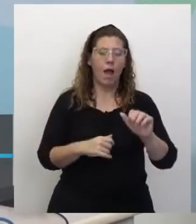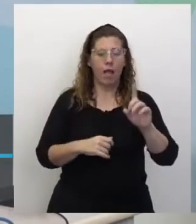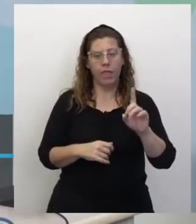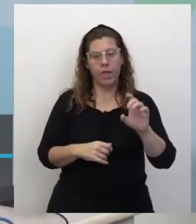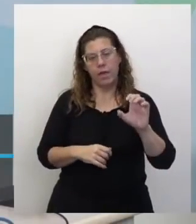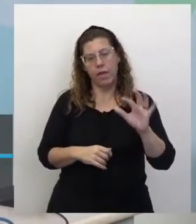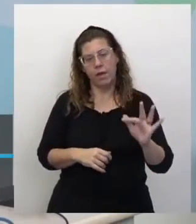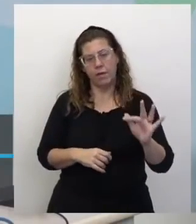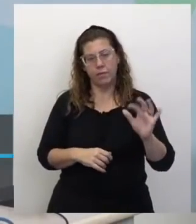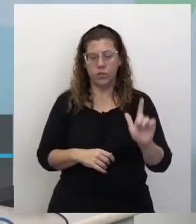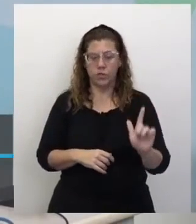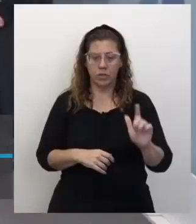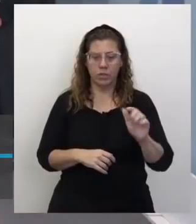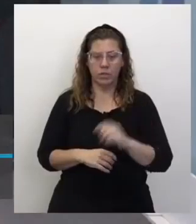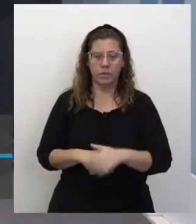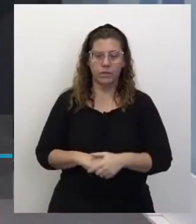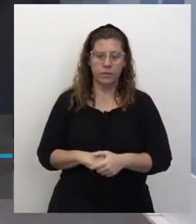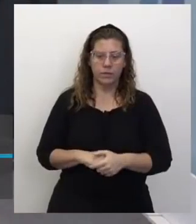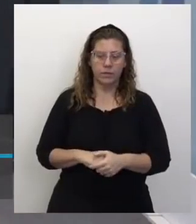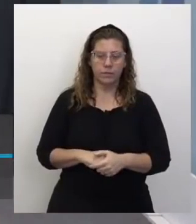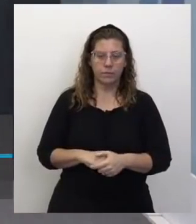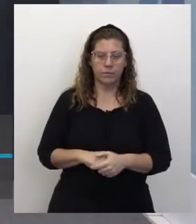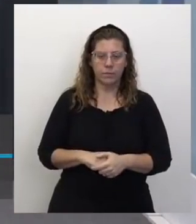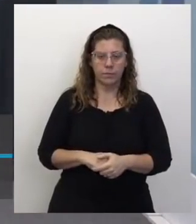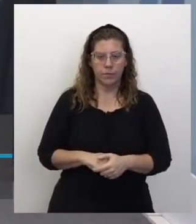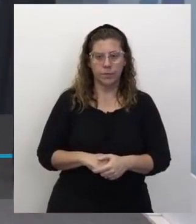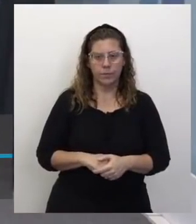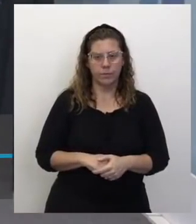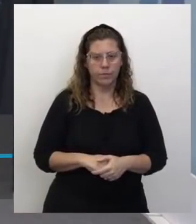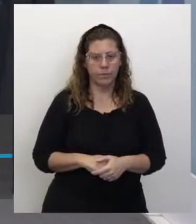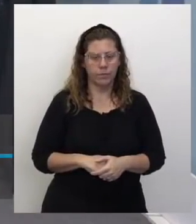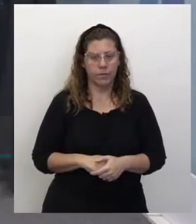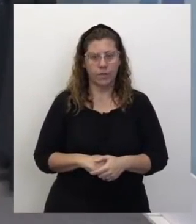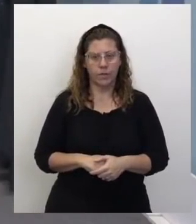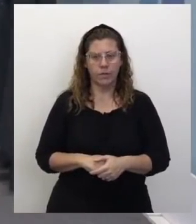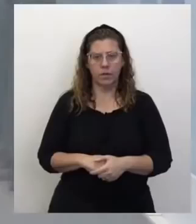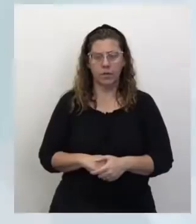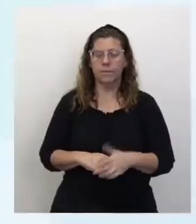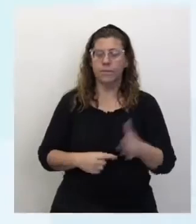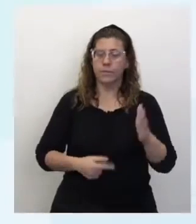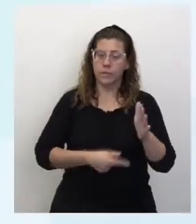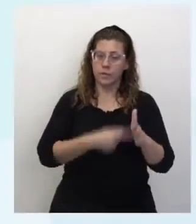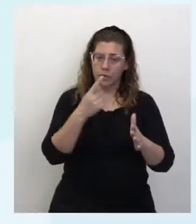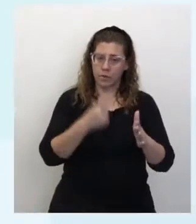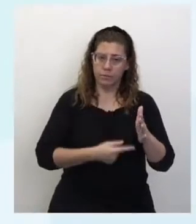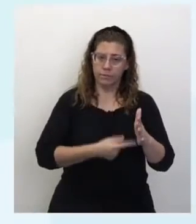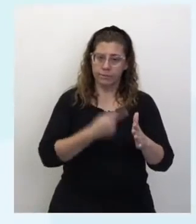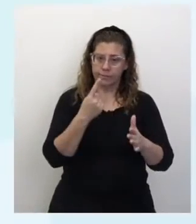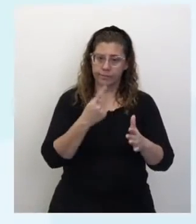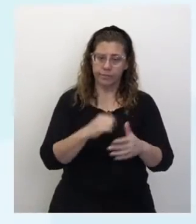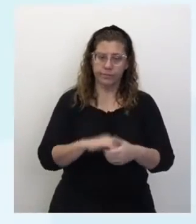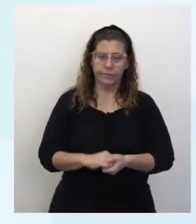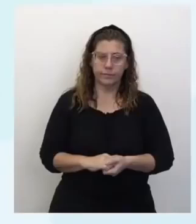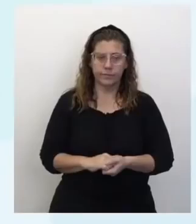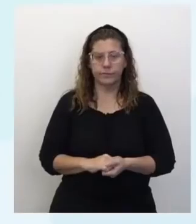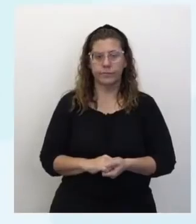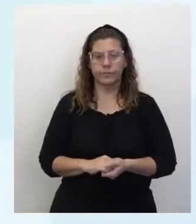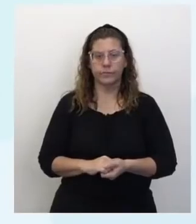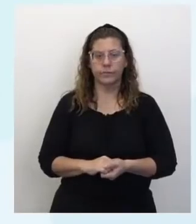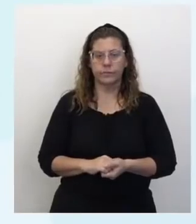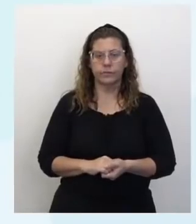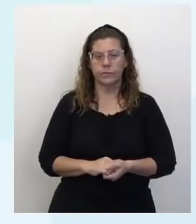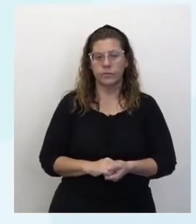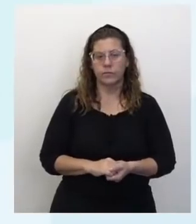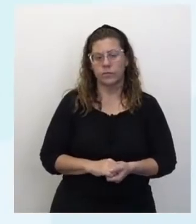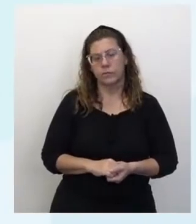a F e a G. Tá, então vamos analisar aqui, olha só. A primeira, ó, the theme must be of a collective